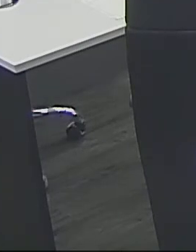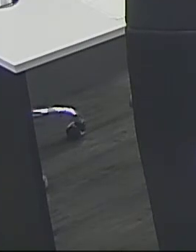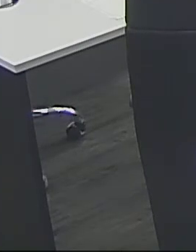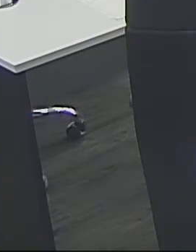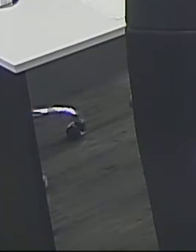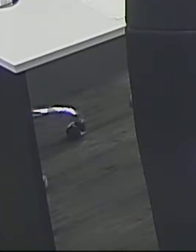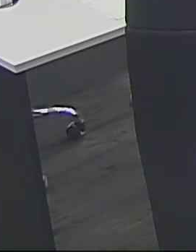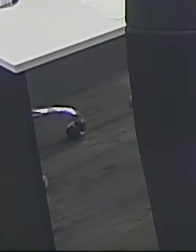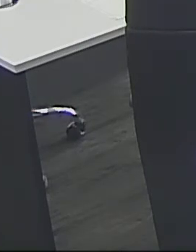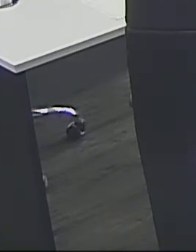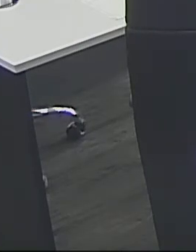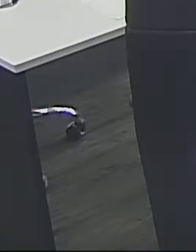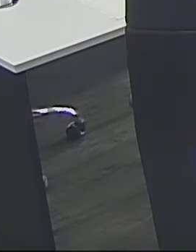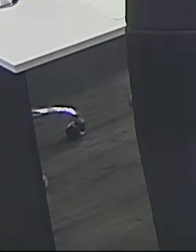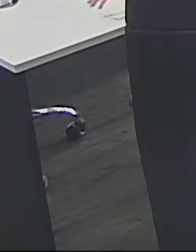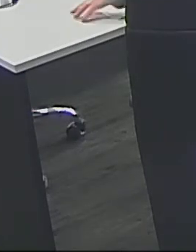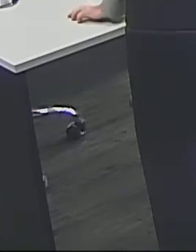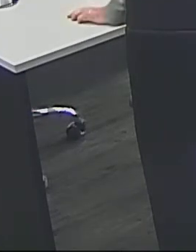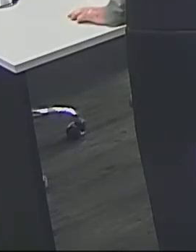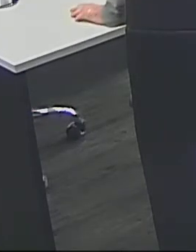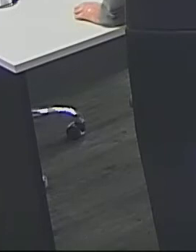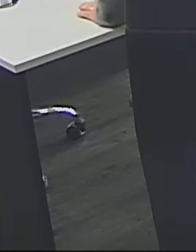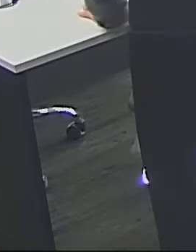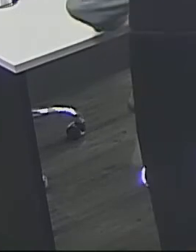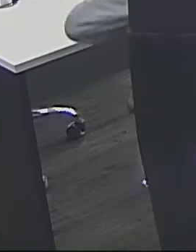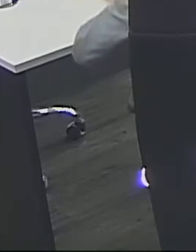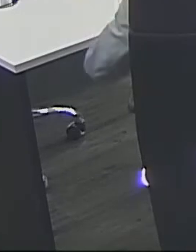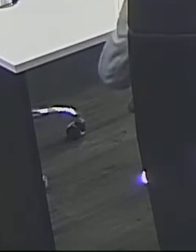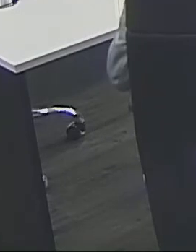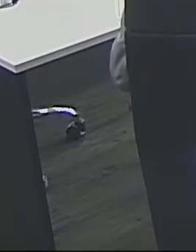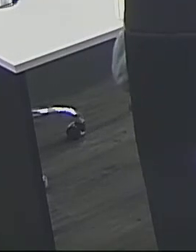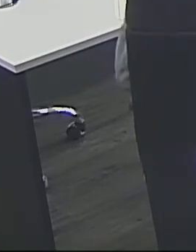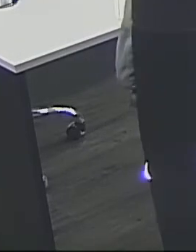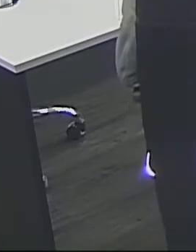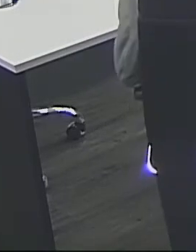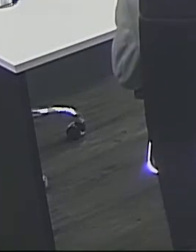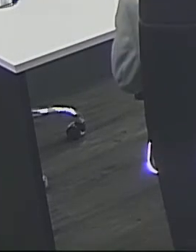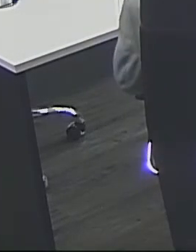Comissão de Defesa, Abelardo, Alessandra e Rosiela.